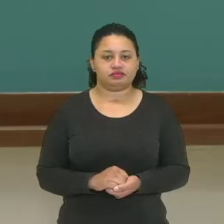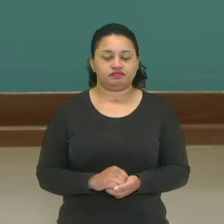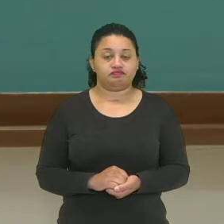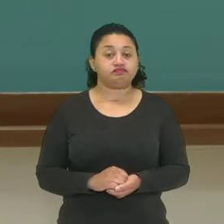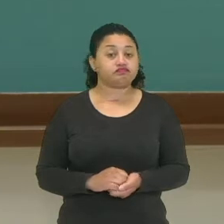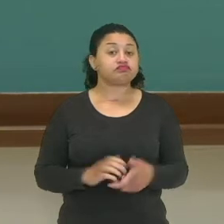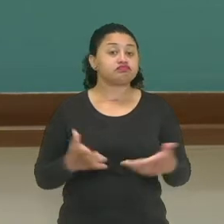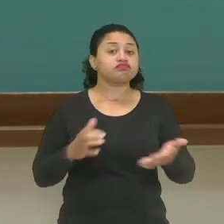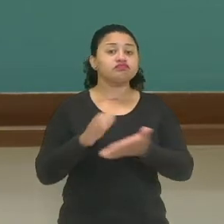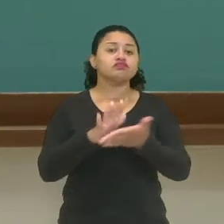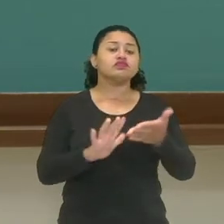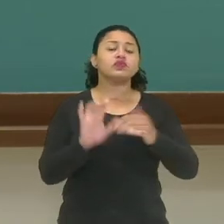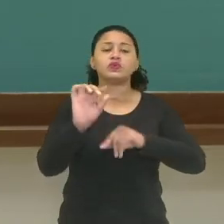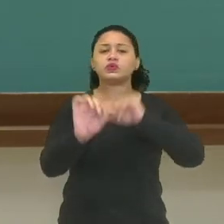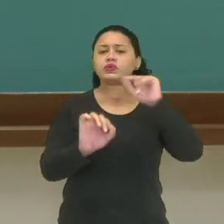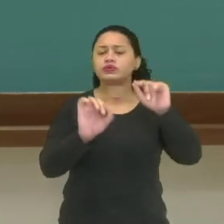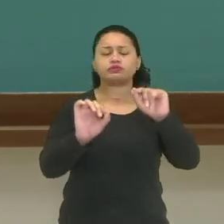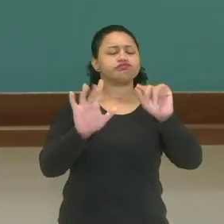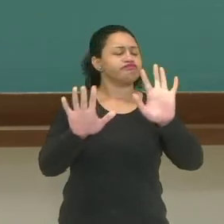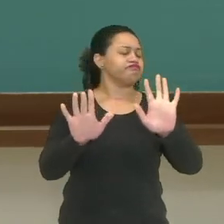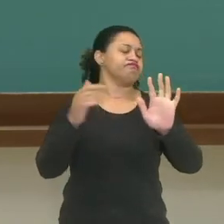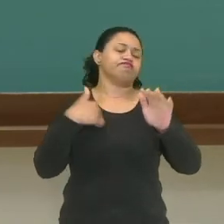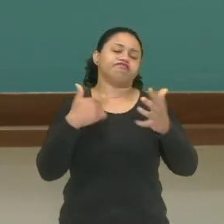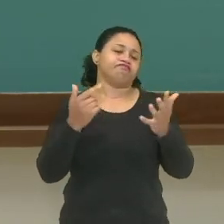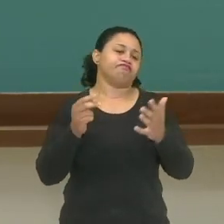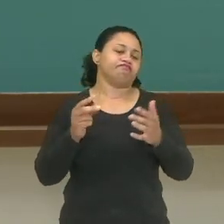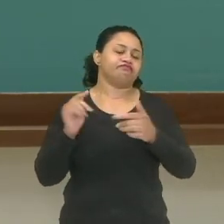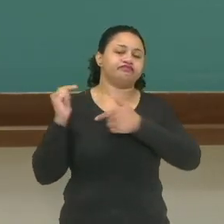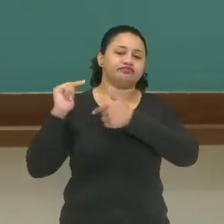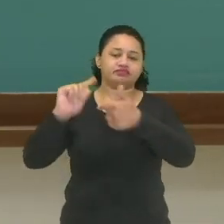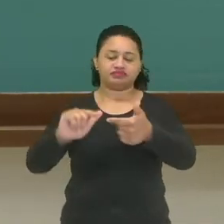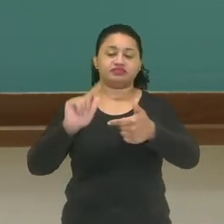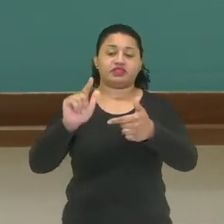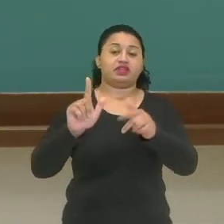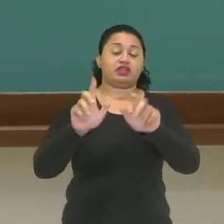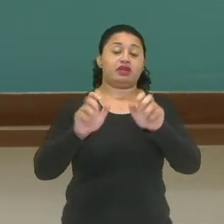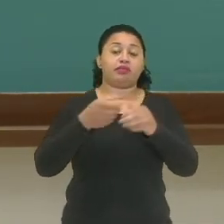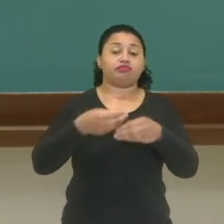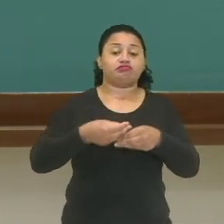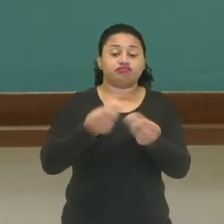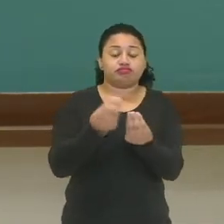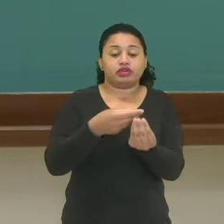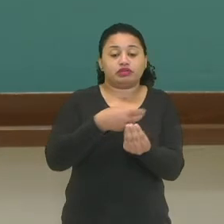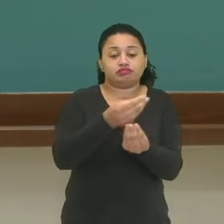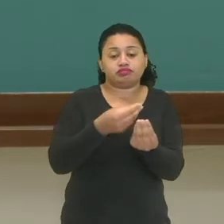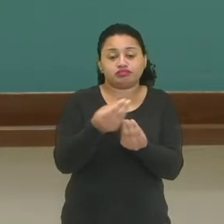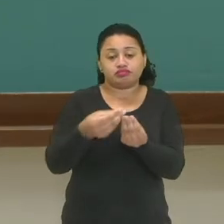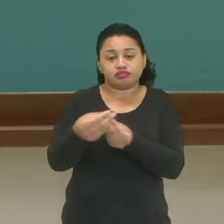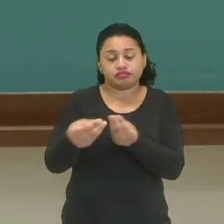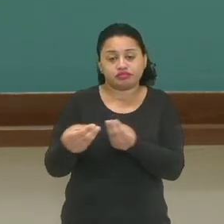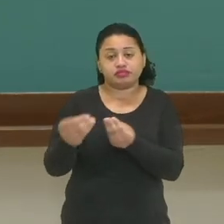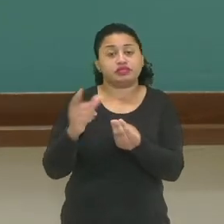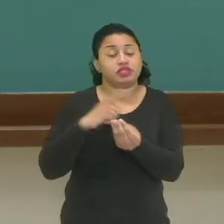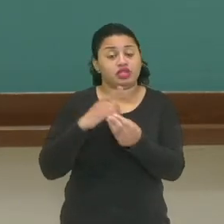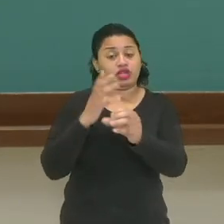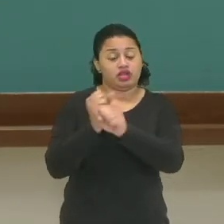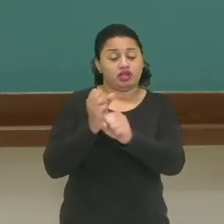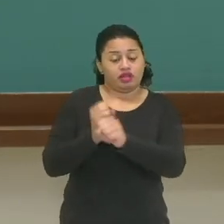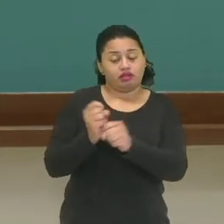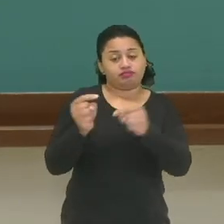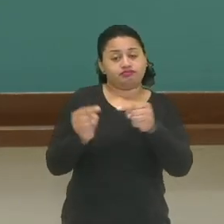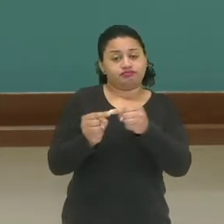esse exercício é um exercício clássico, né? Sobre as cartas, onde a gente envolve aí cálculo com